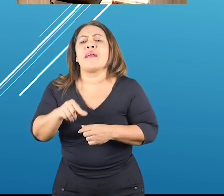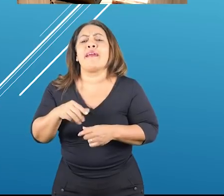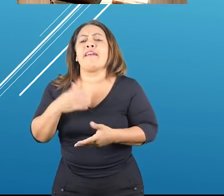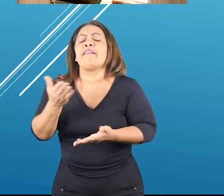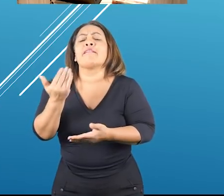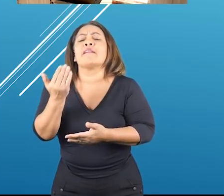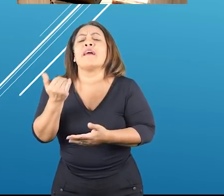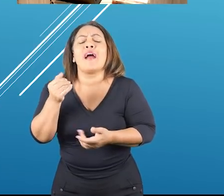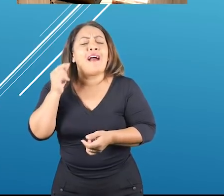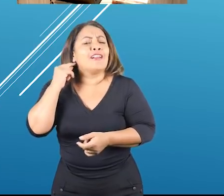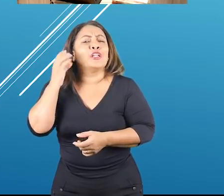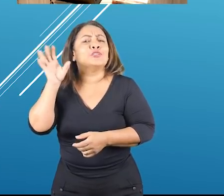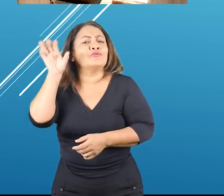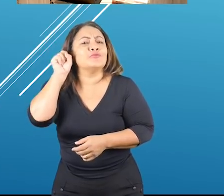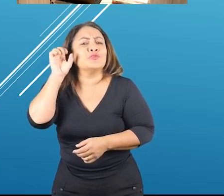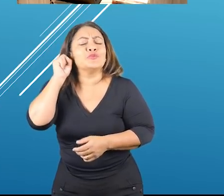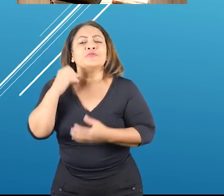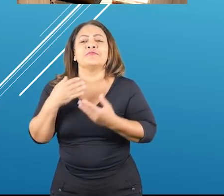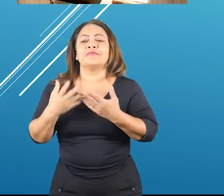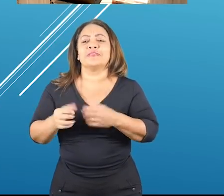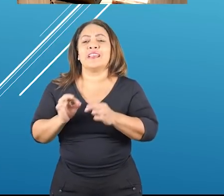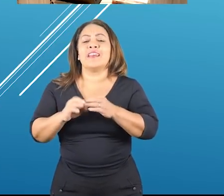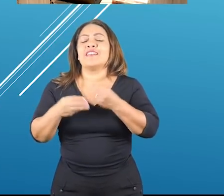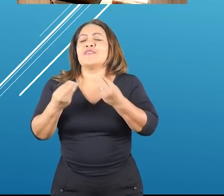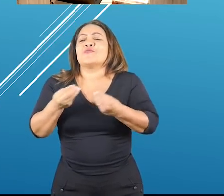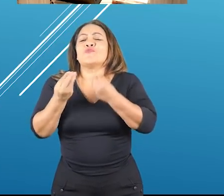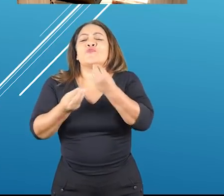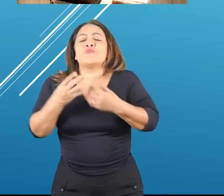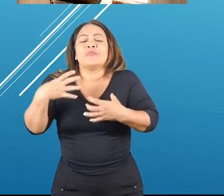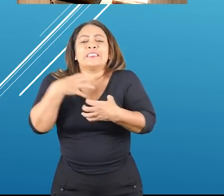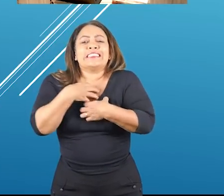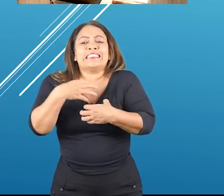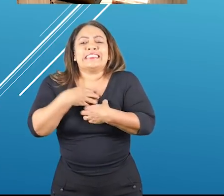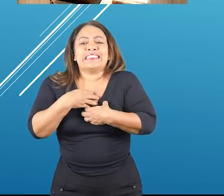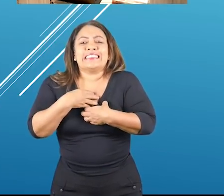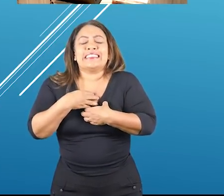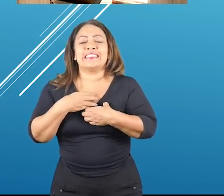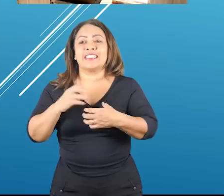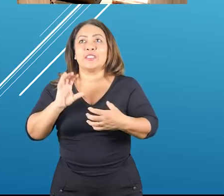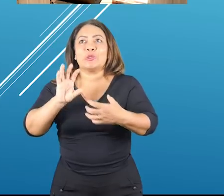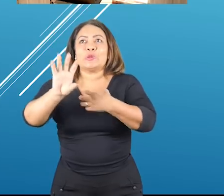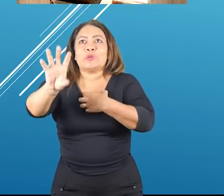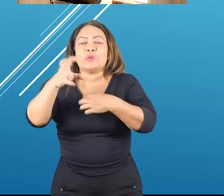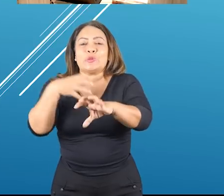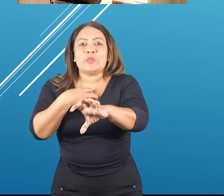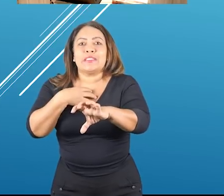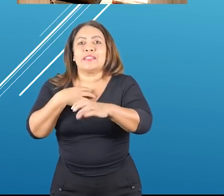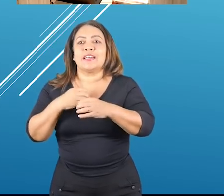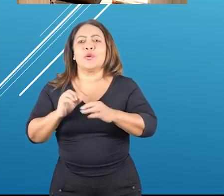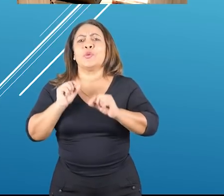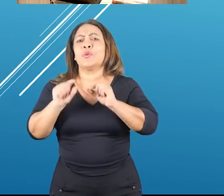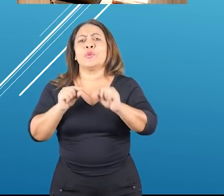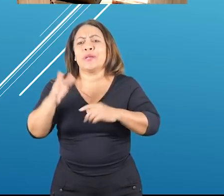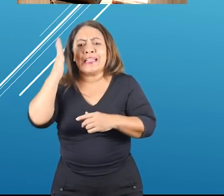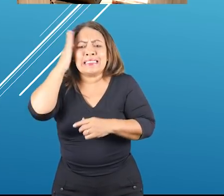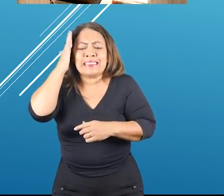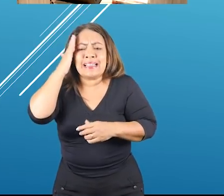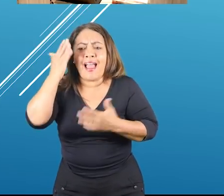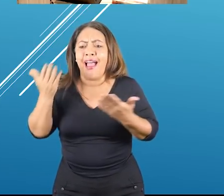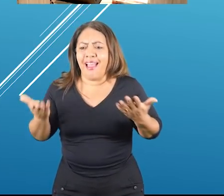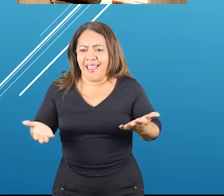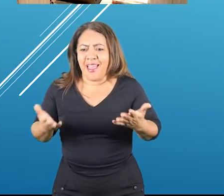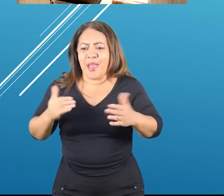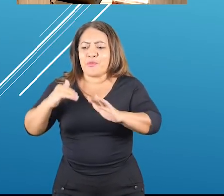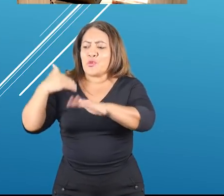sentimentos frente a todo esse distanciamento social, né? Os acontecimentos, que saberes estão